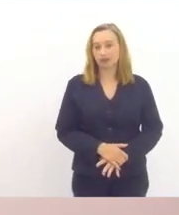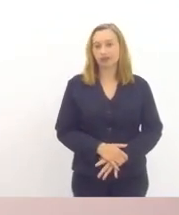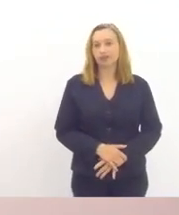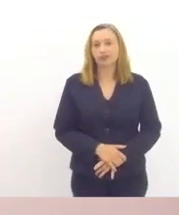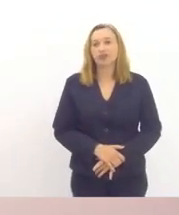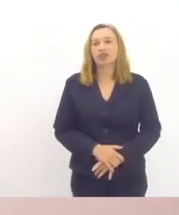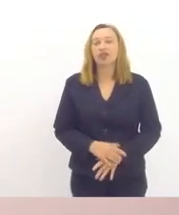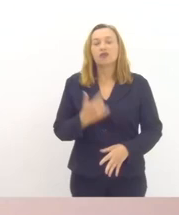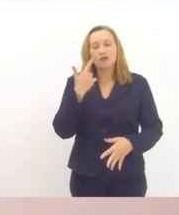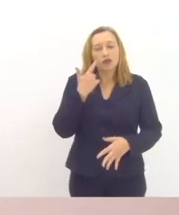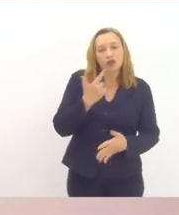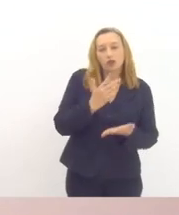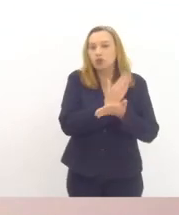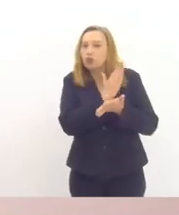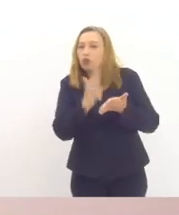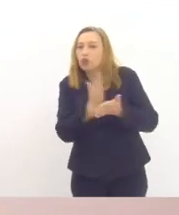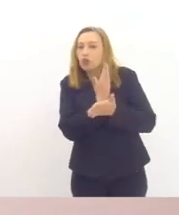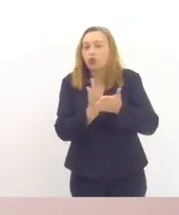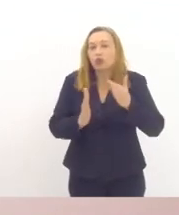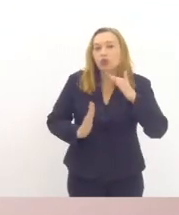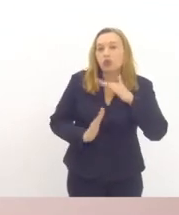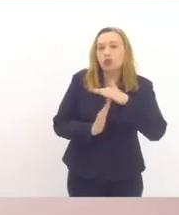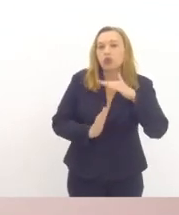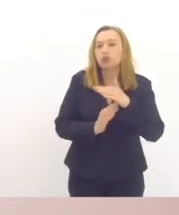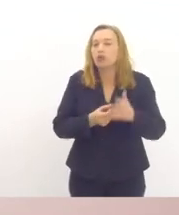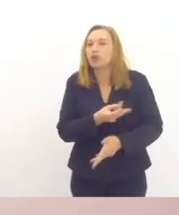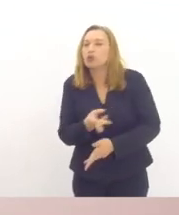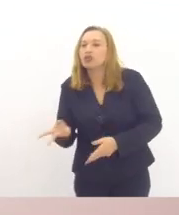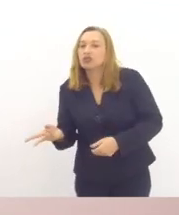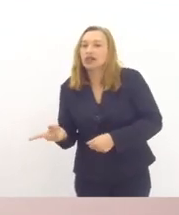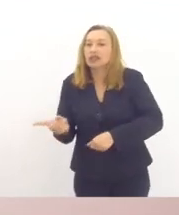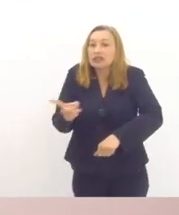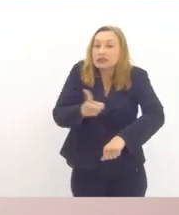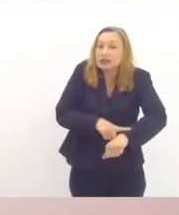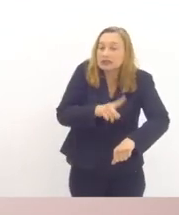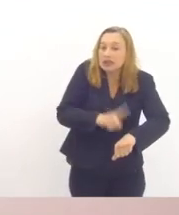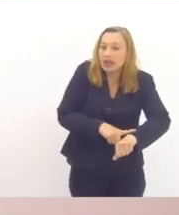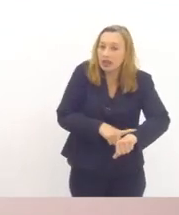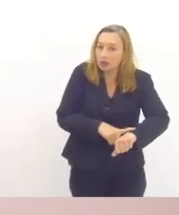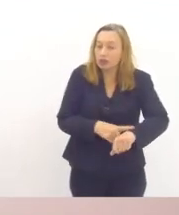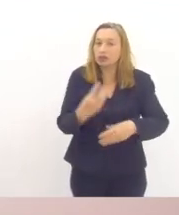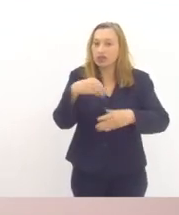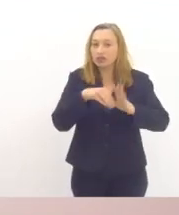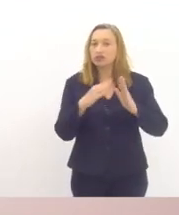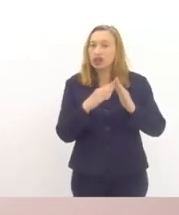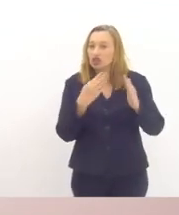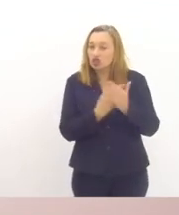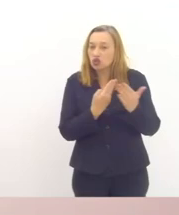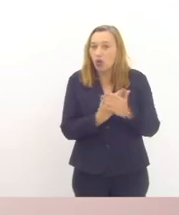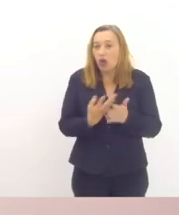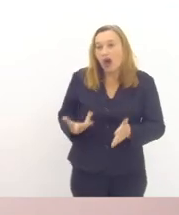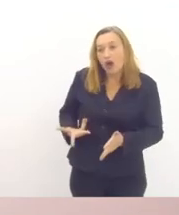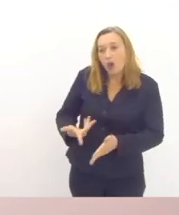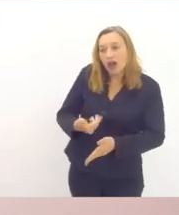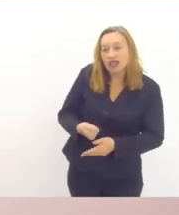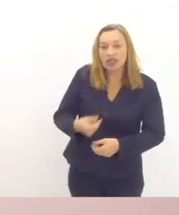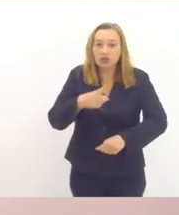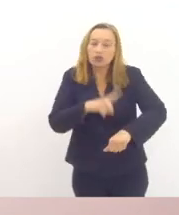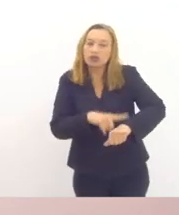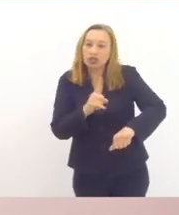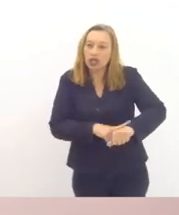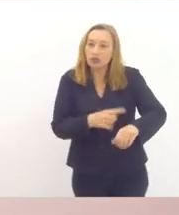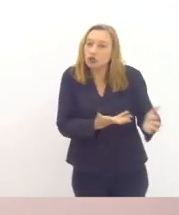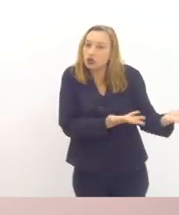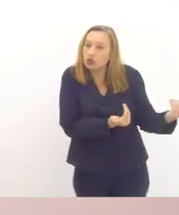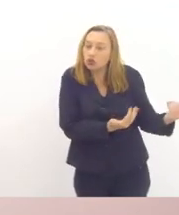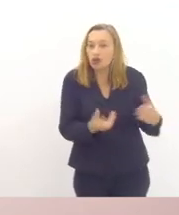encontrando alguns limites de quantidade de carga, de tempo de permanência na escola, da qualidade do tempo da permanência dos